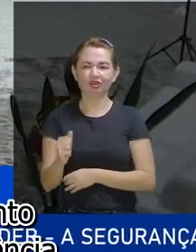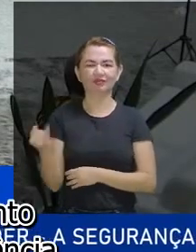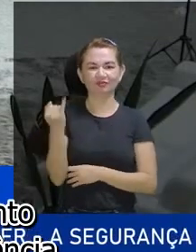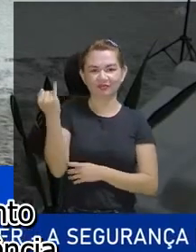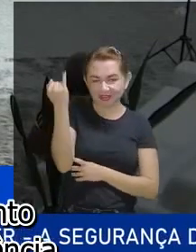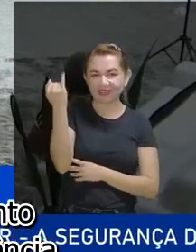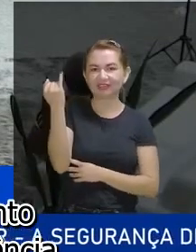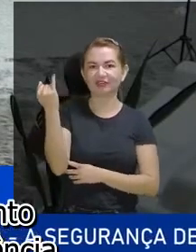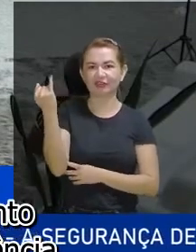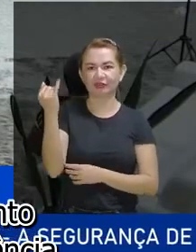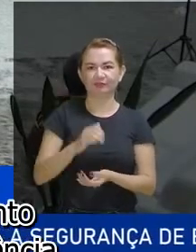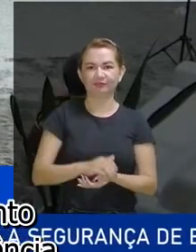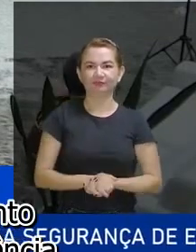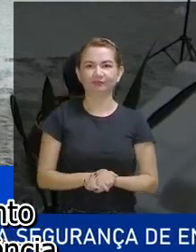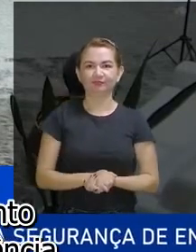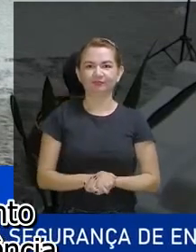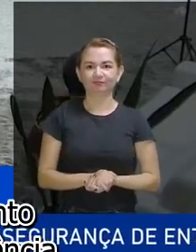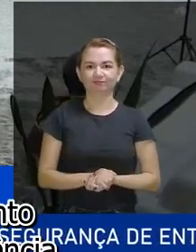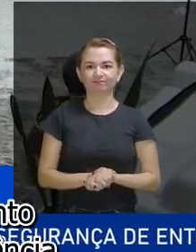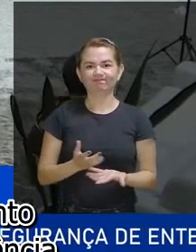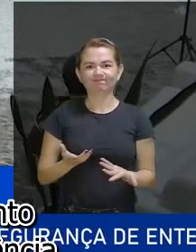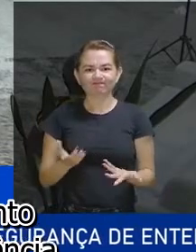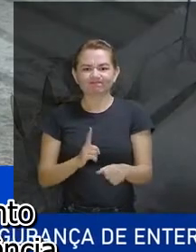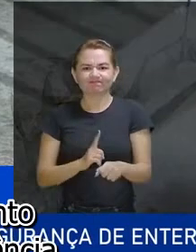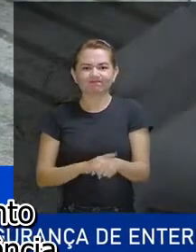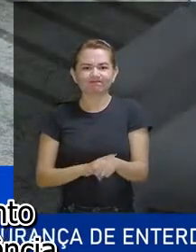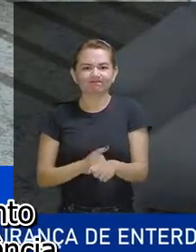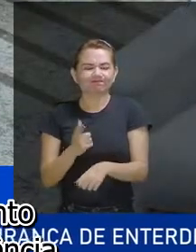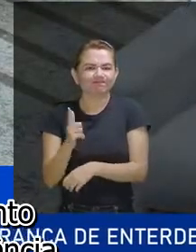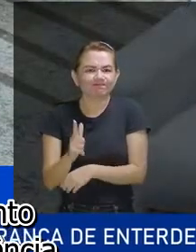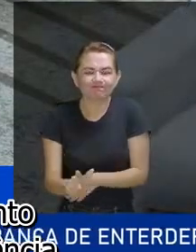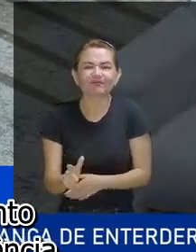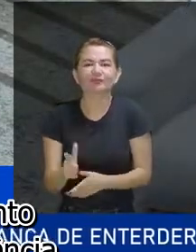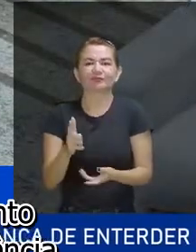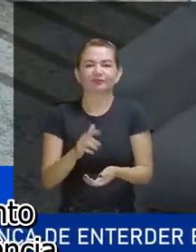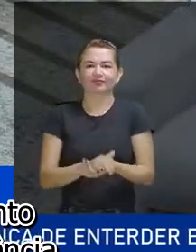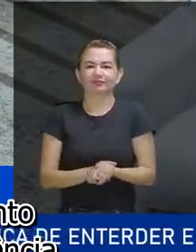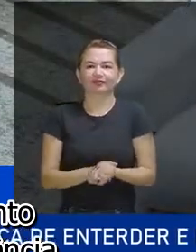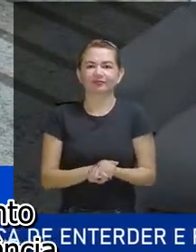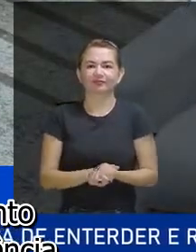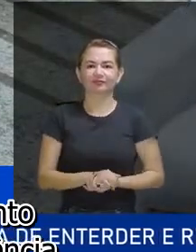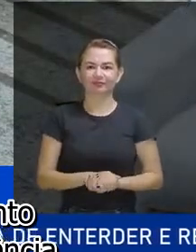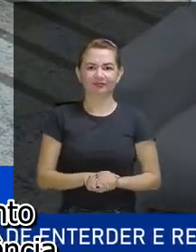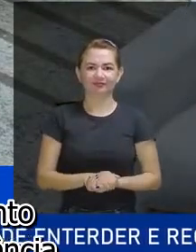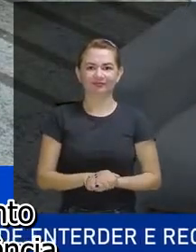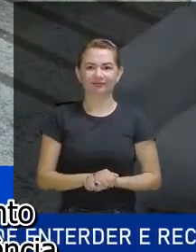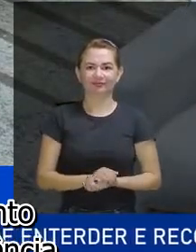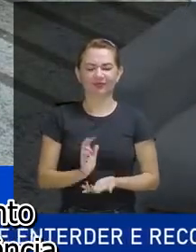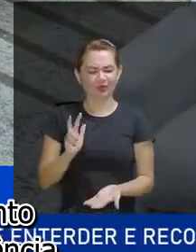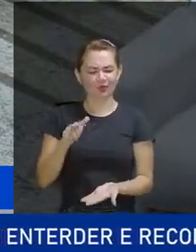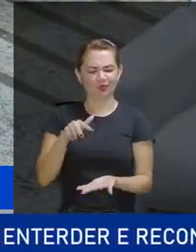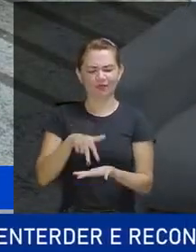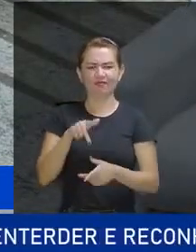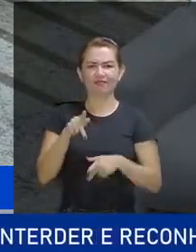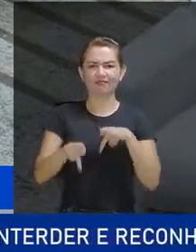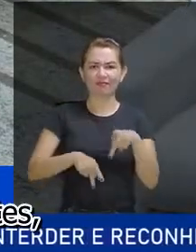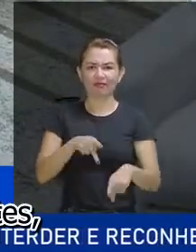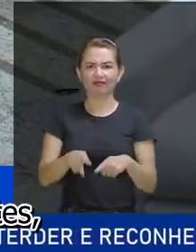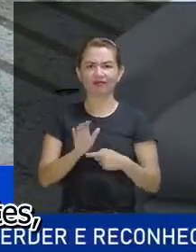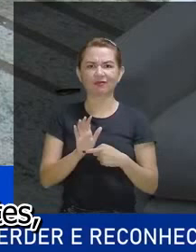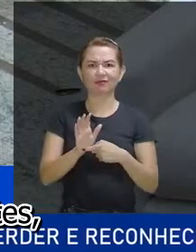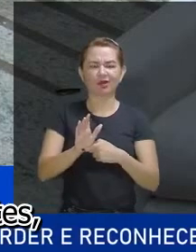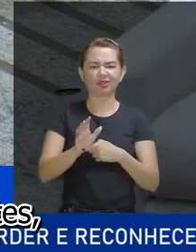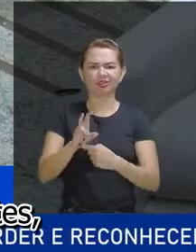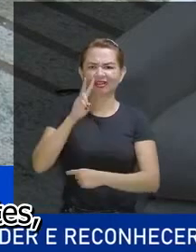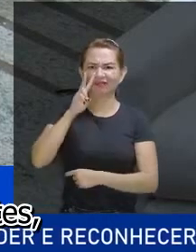que é um momento onde, mais uma vez, o povo mostra a sua resistência, o